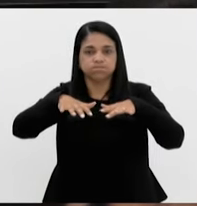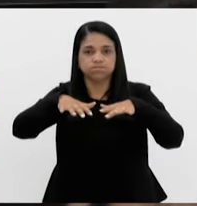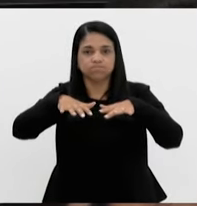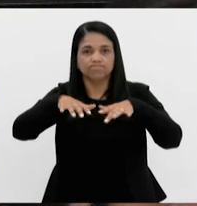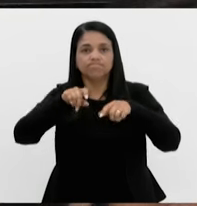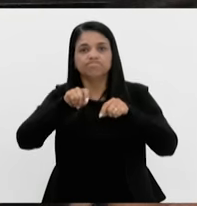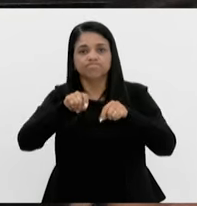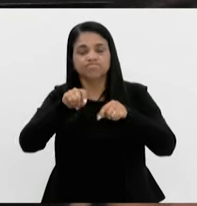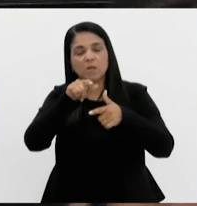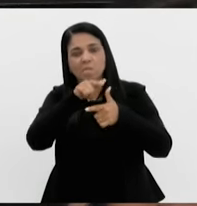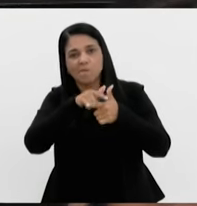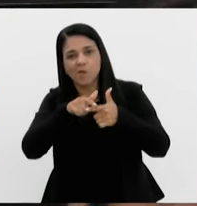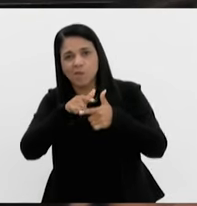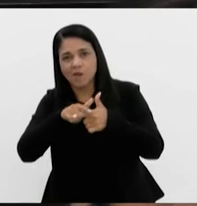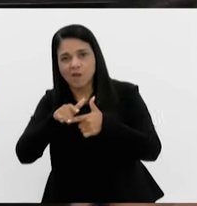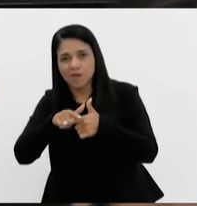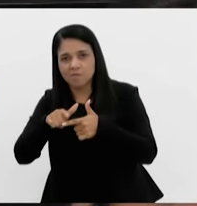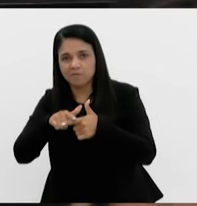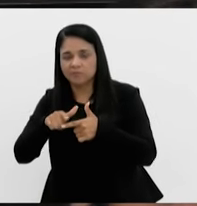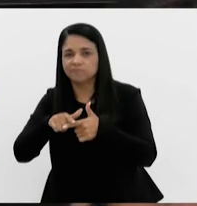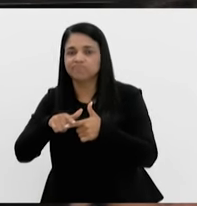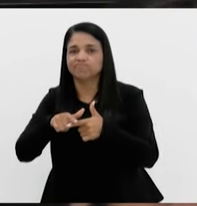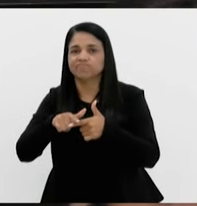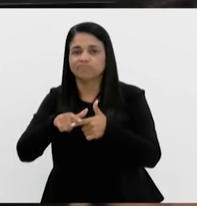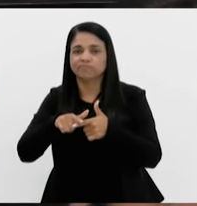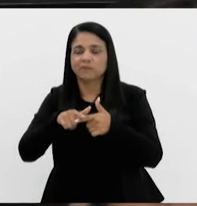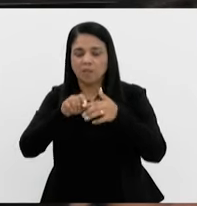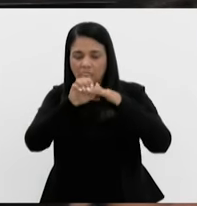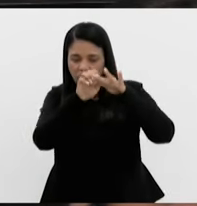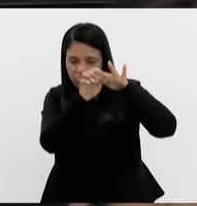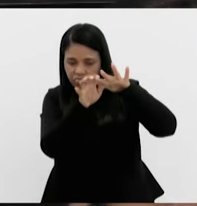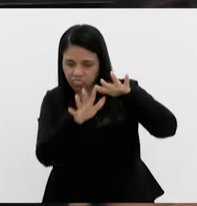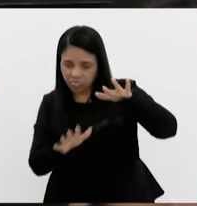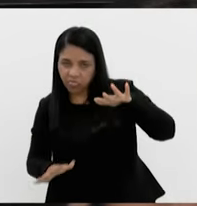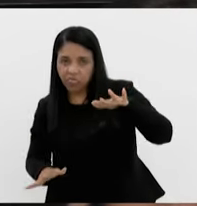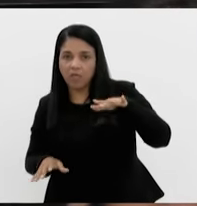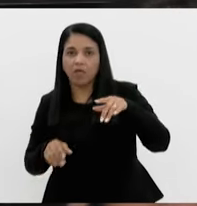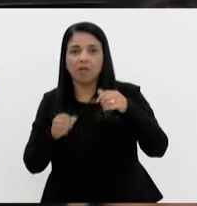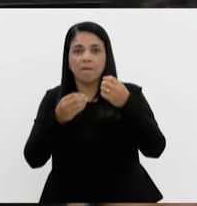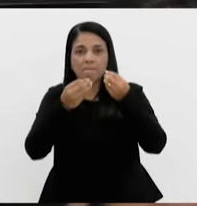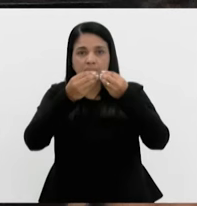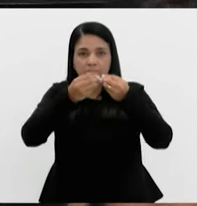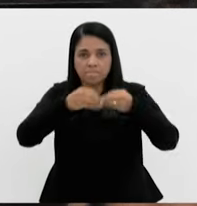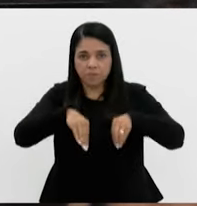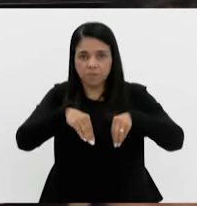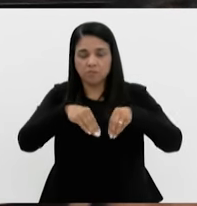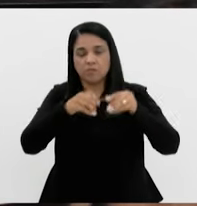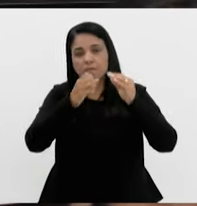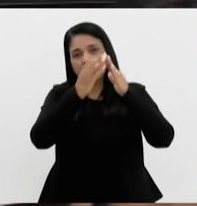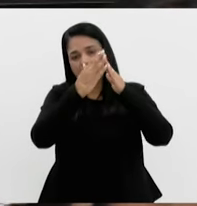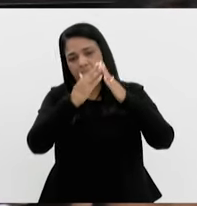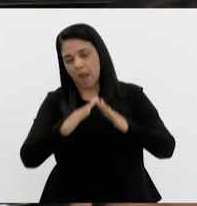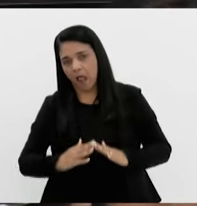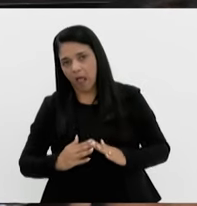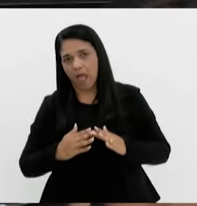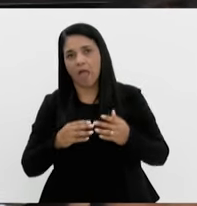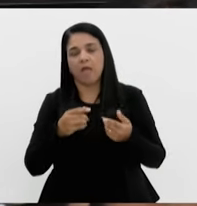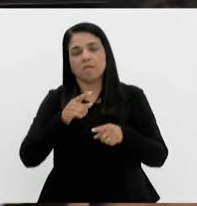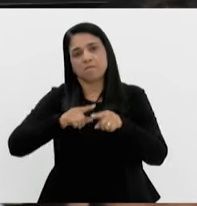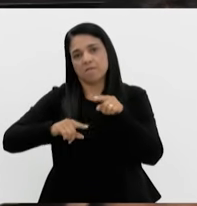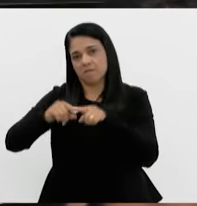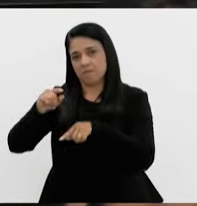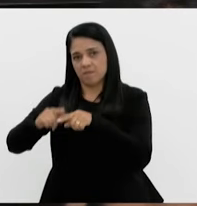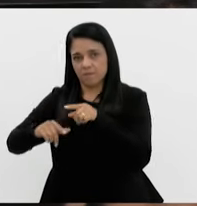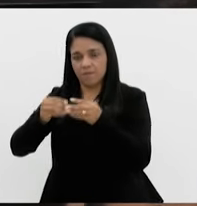trazem problemas crônicos como deslizamento como perda de casas e outros materiais outro assunto também que nos